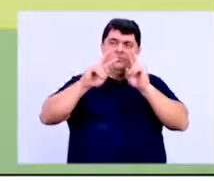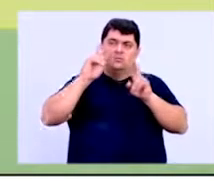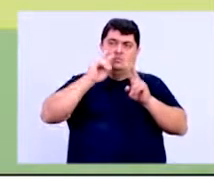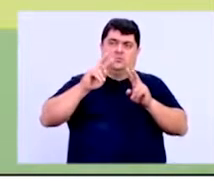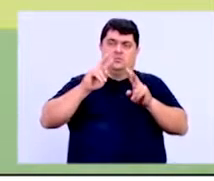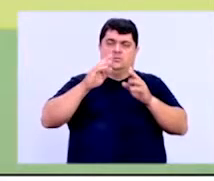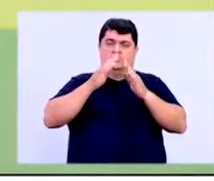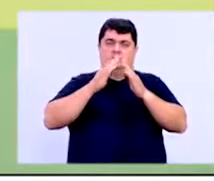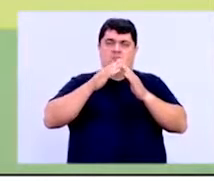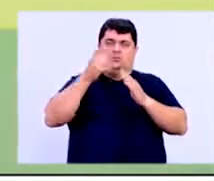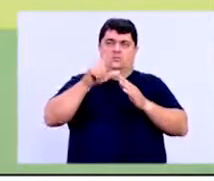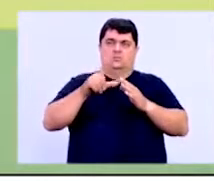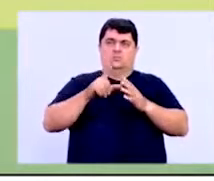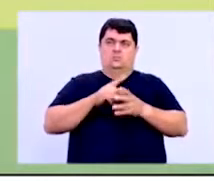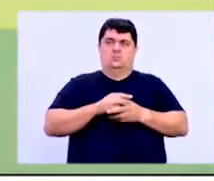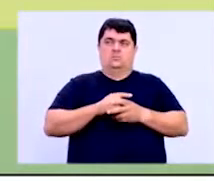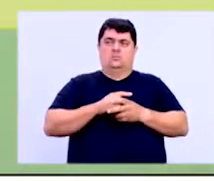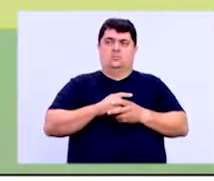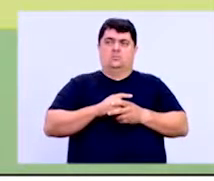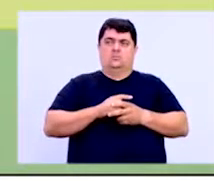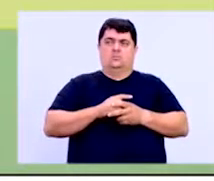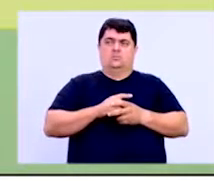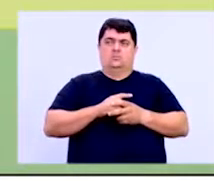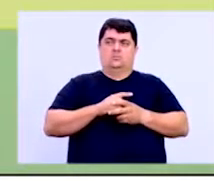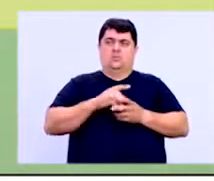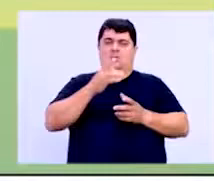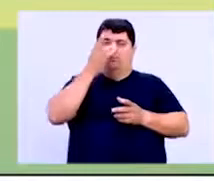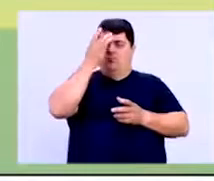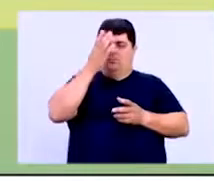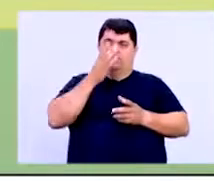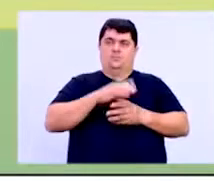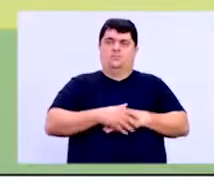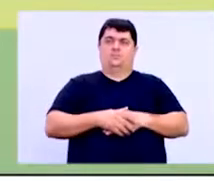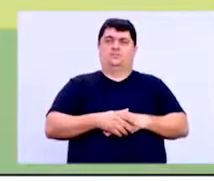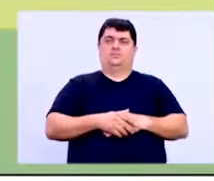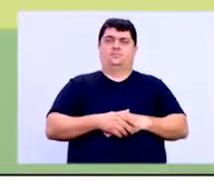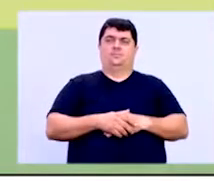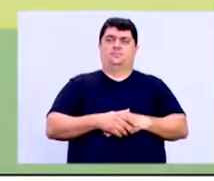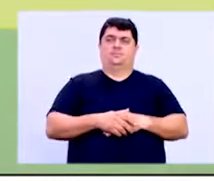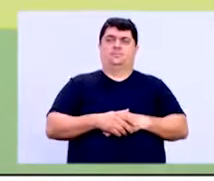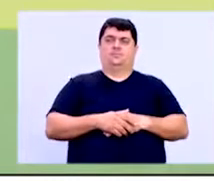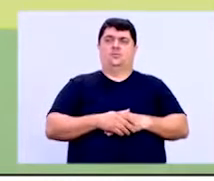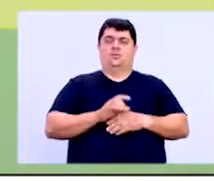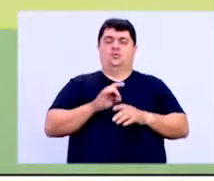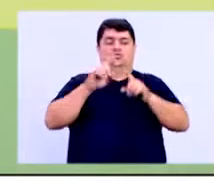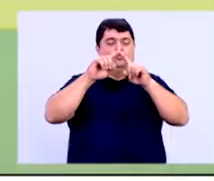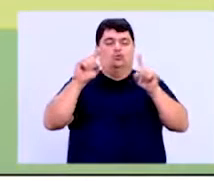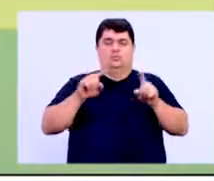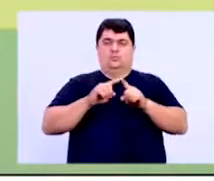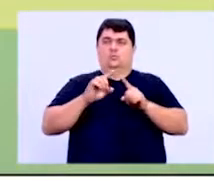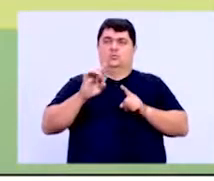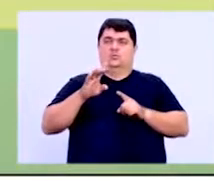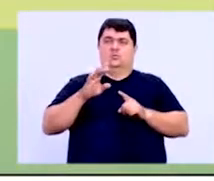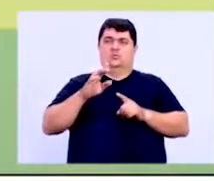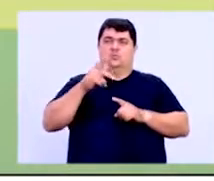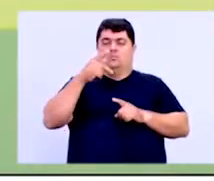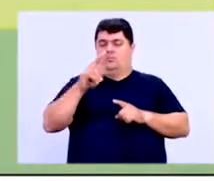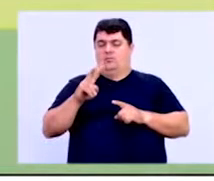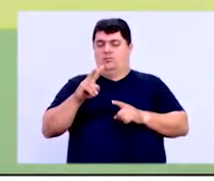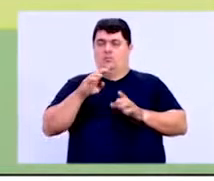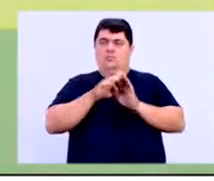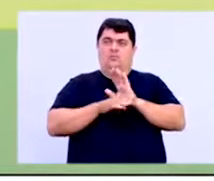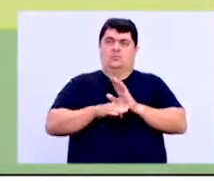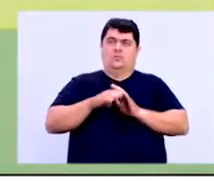lá na sua casa, ver as fórmulas mais limpas, certo? Só fórmulas. Olha, preço de venda